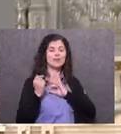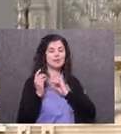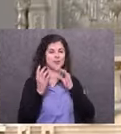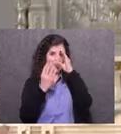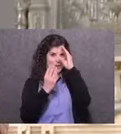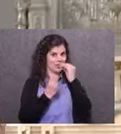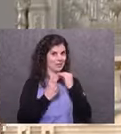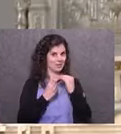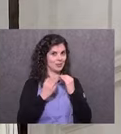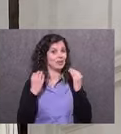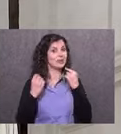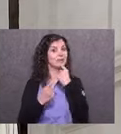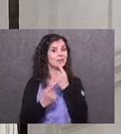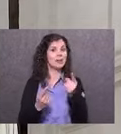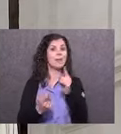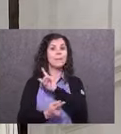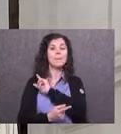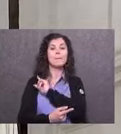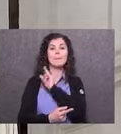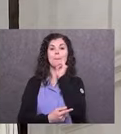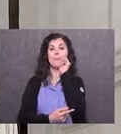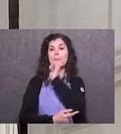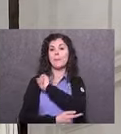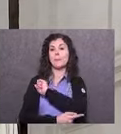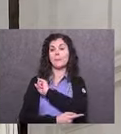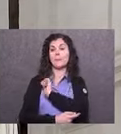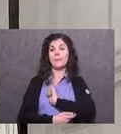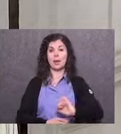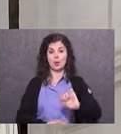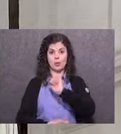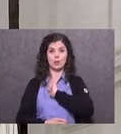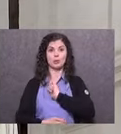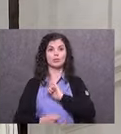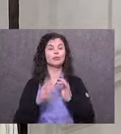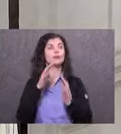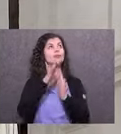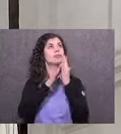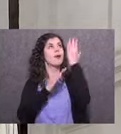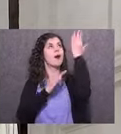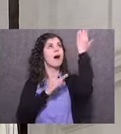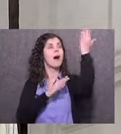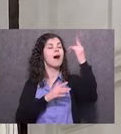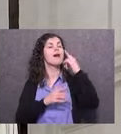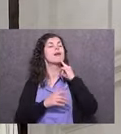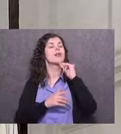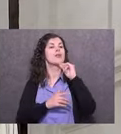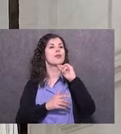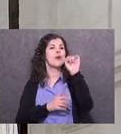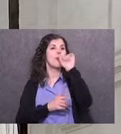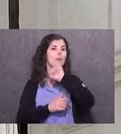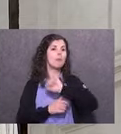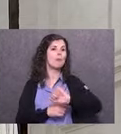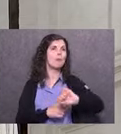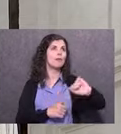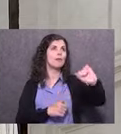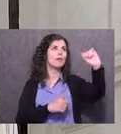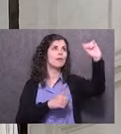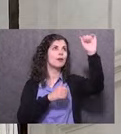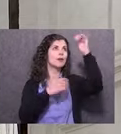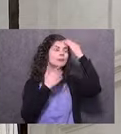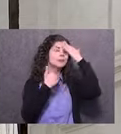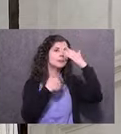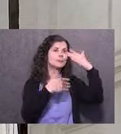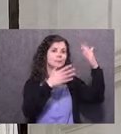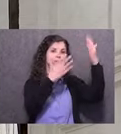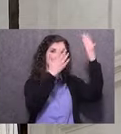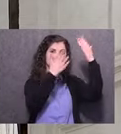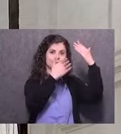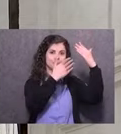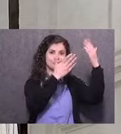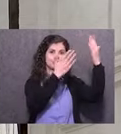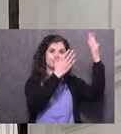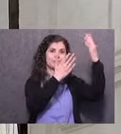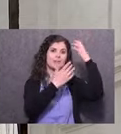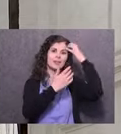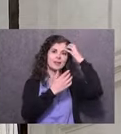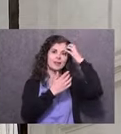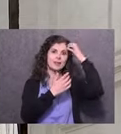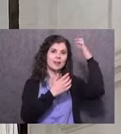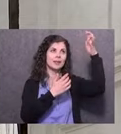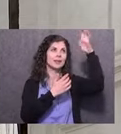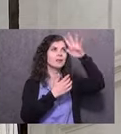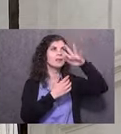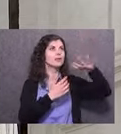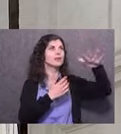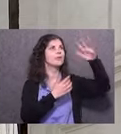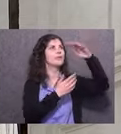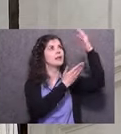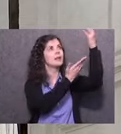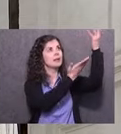ensinou: Pai nosso, que estais nos céus, santificado seja o vosso nome. Venha a